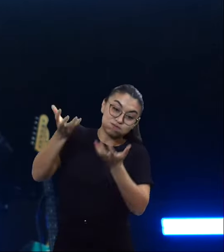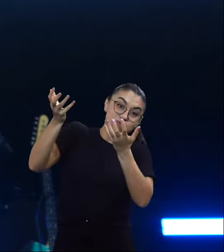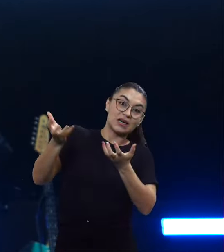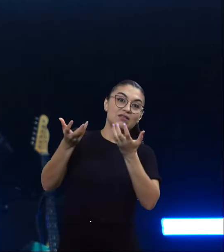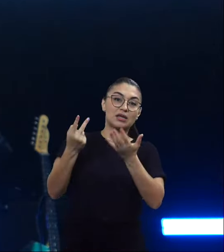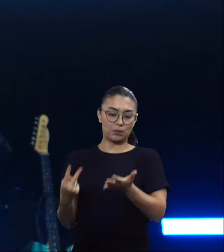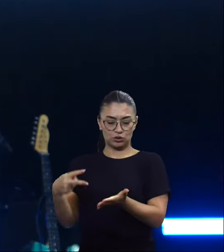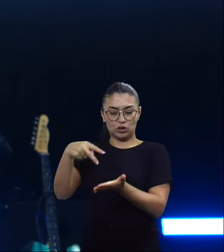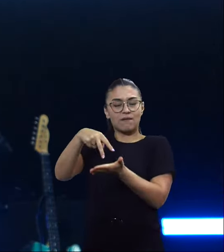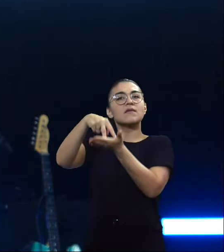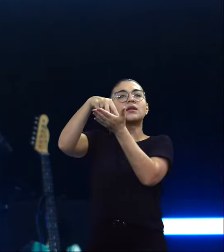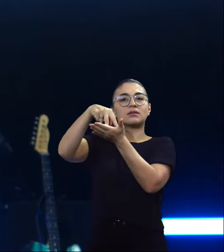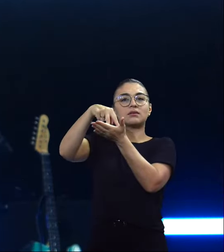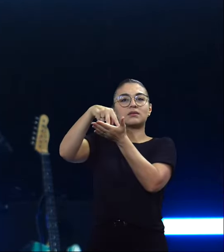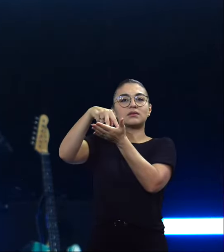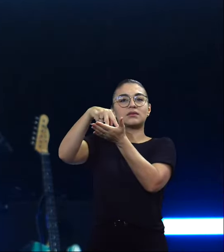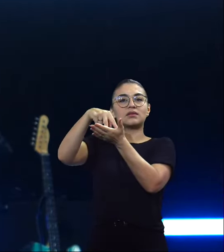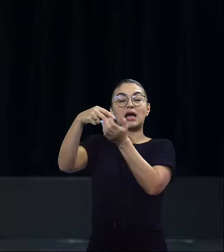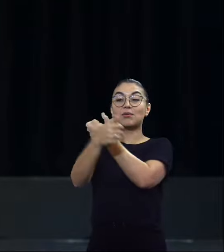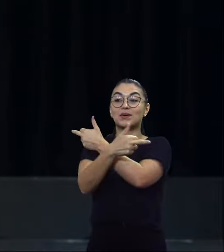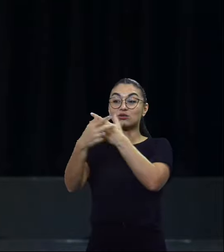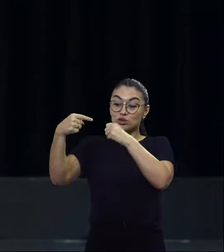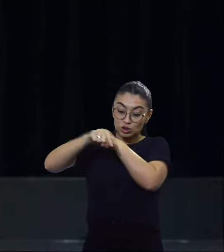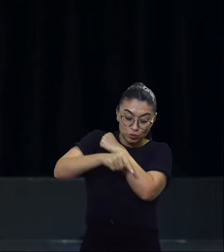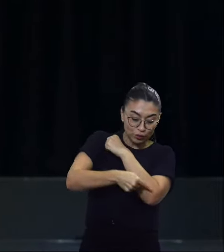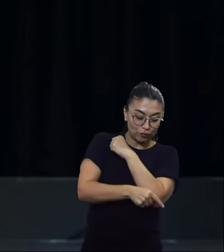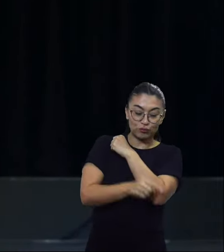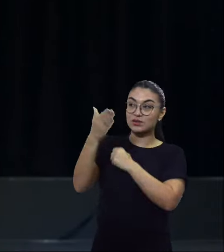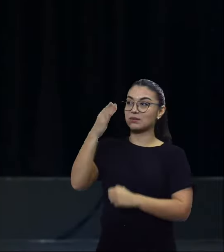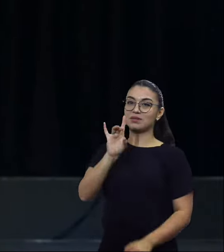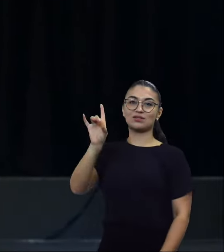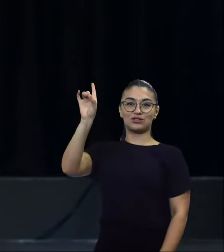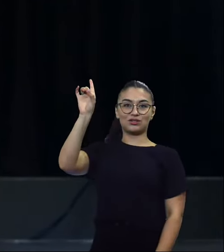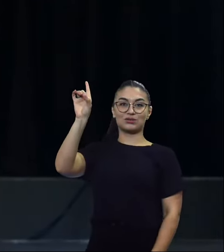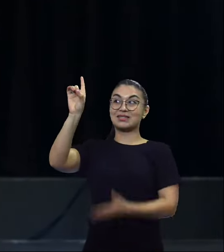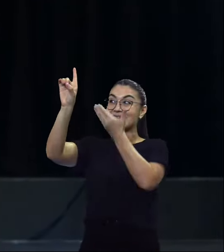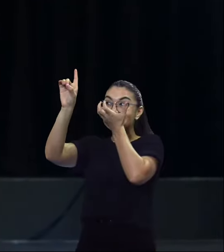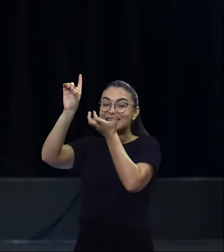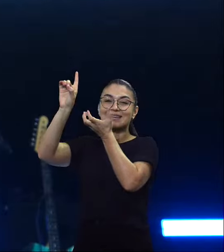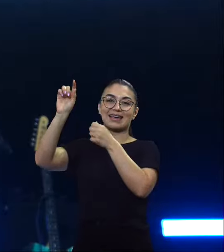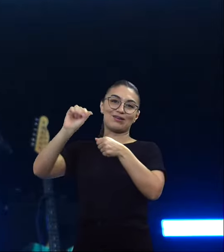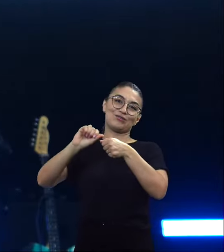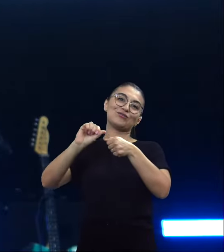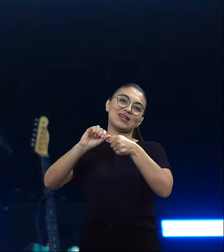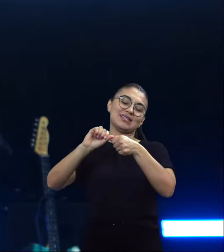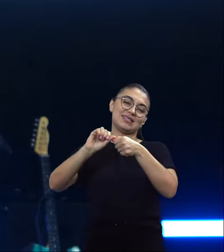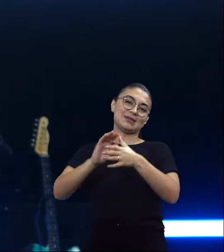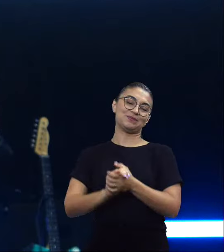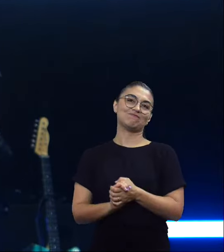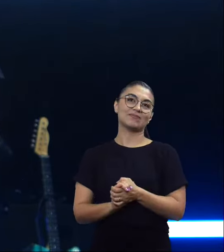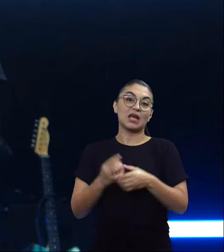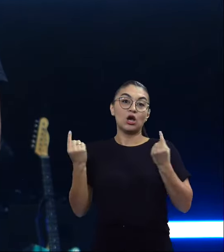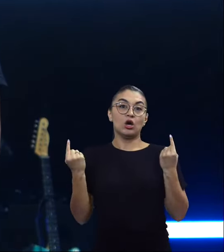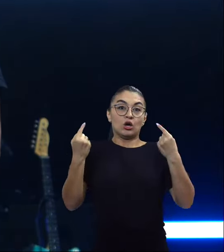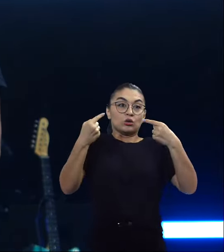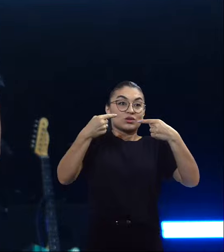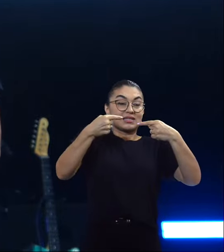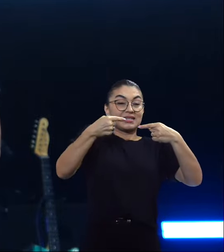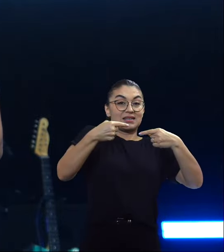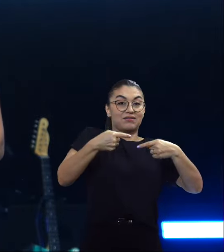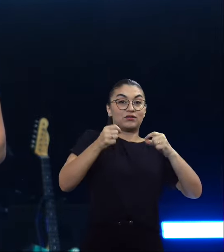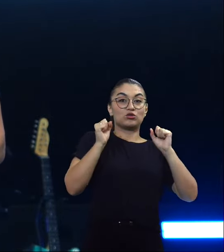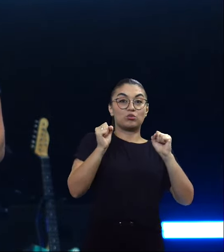mais profundo, ainda maior daquilo que Ele quer fazer. Os desafios podem ser limitadores ou podem